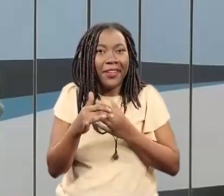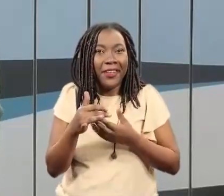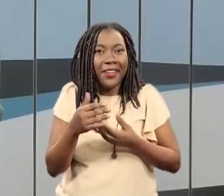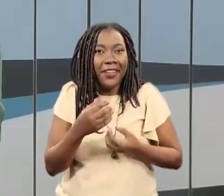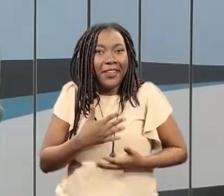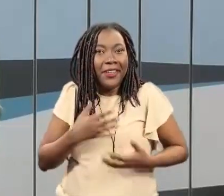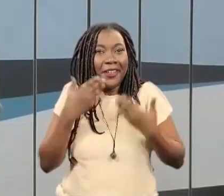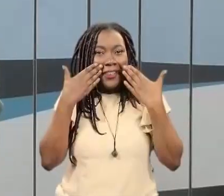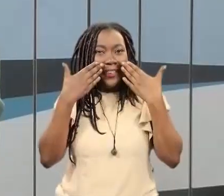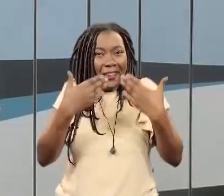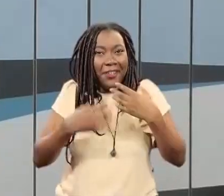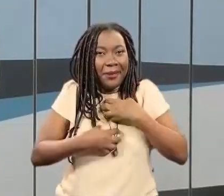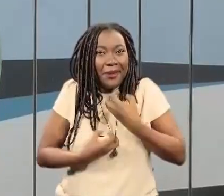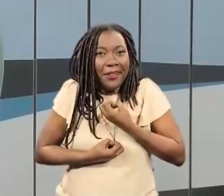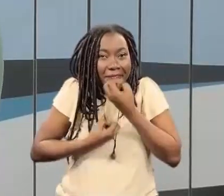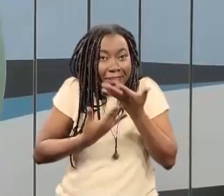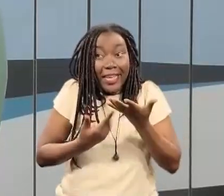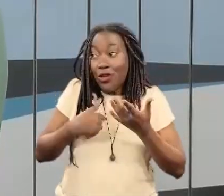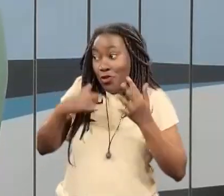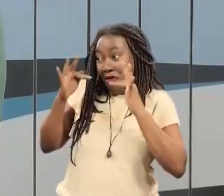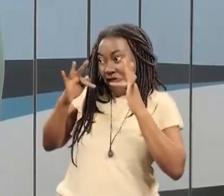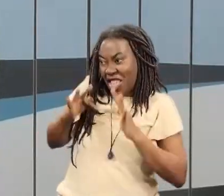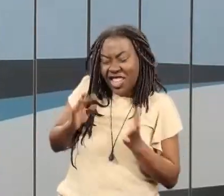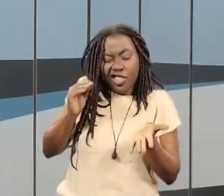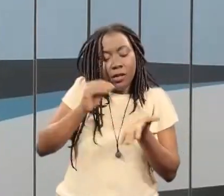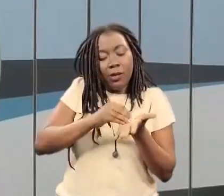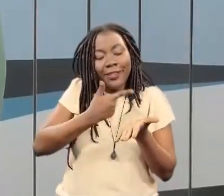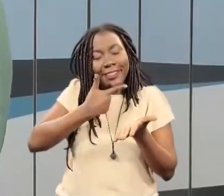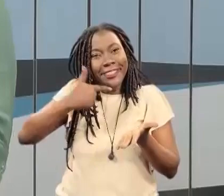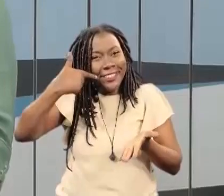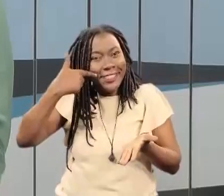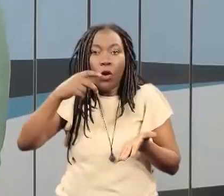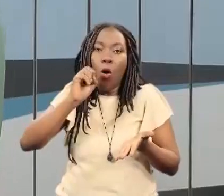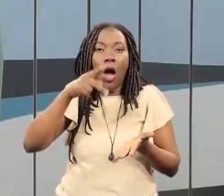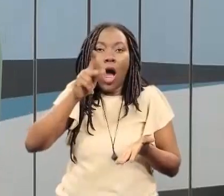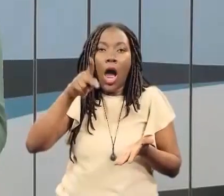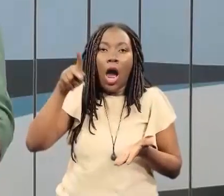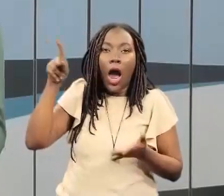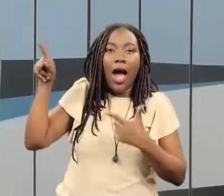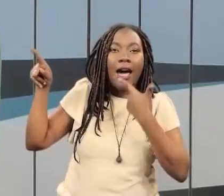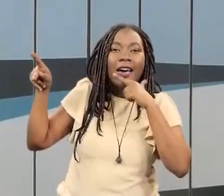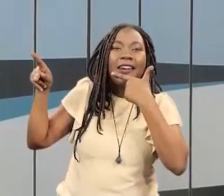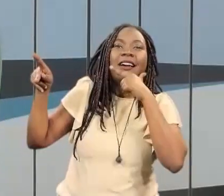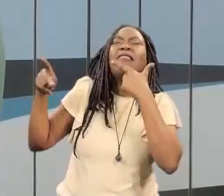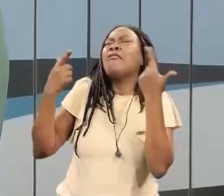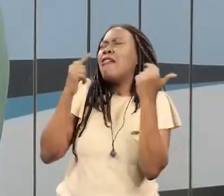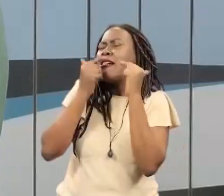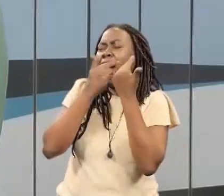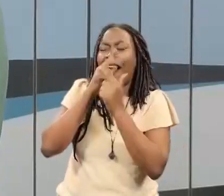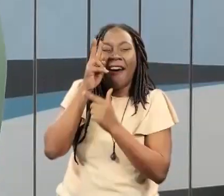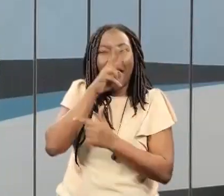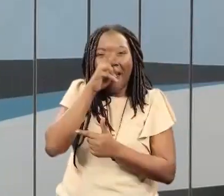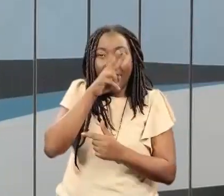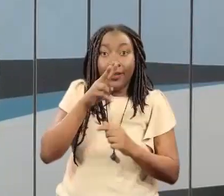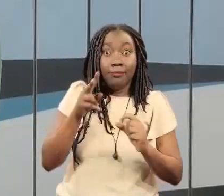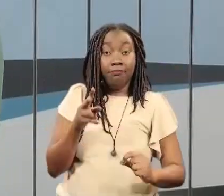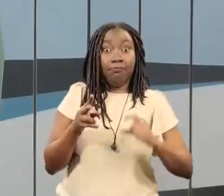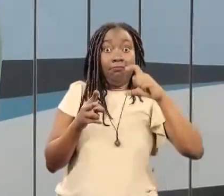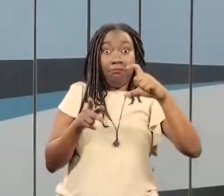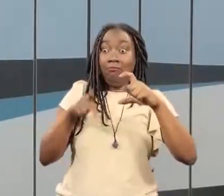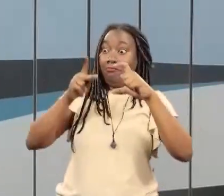emoções, isso, né? Eu tô feliz, põe um sorrisinho. Ou põe um kkkk, tô feliz, tô rindo. Se for rindo muito, põe em caps lock,